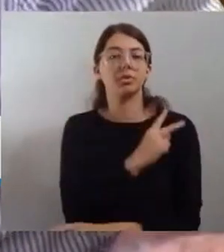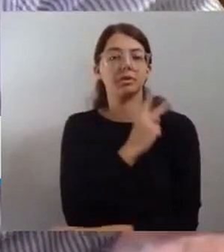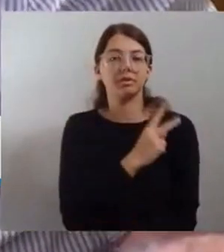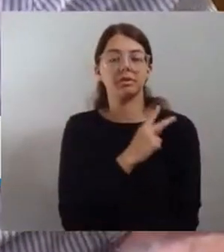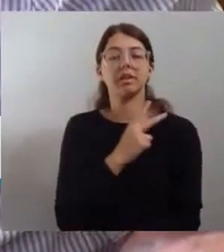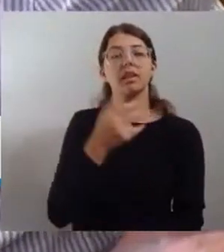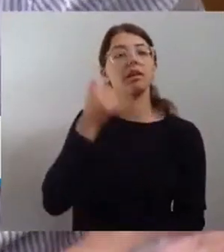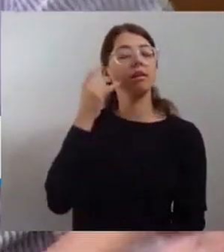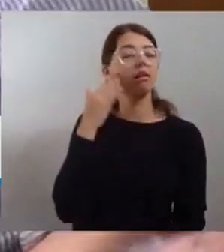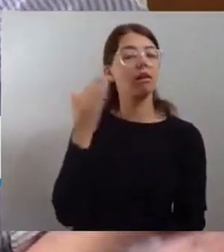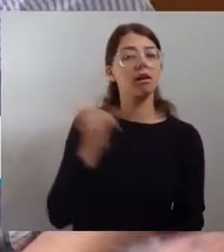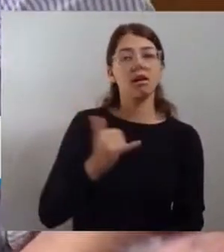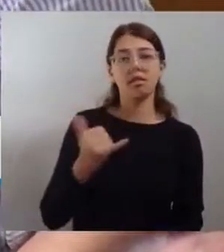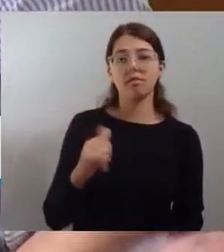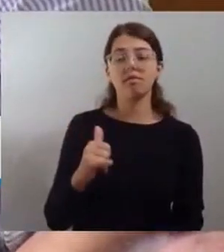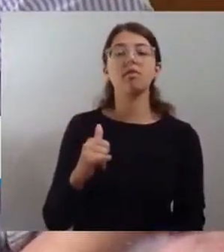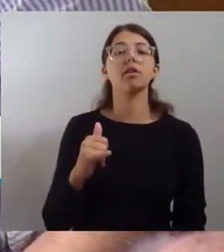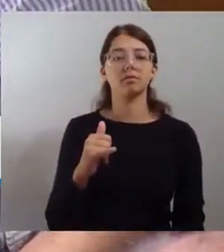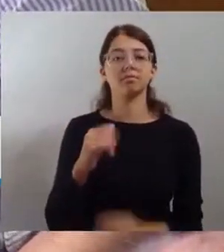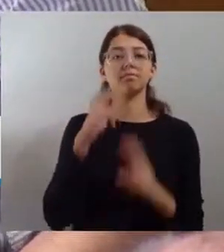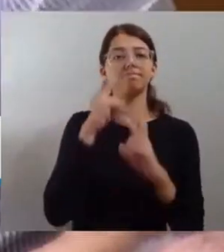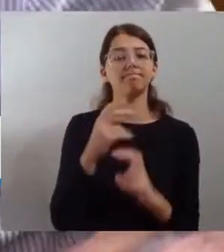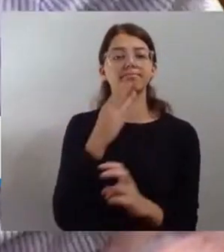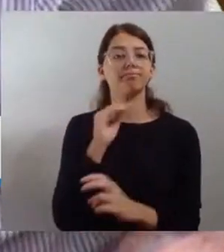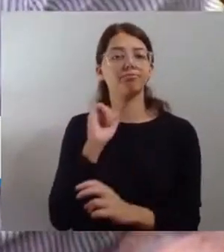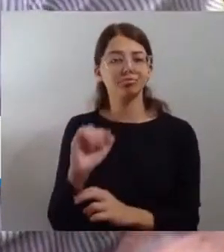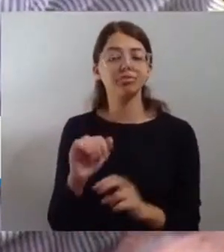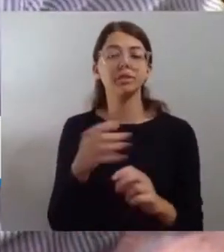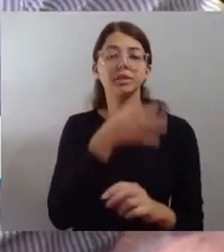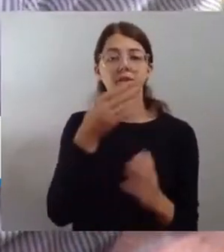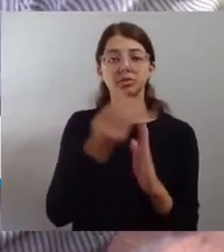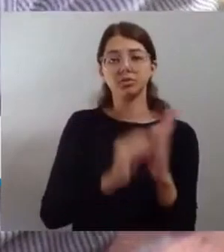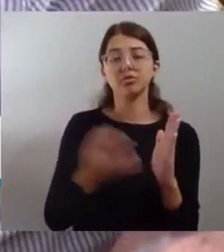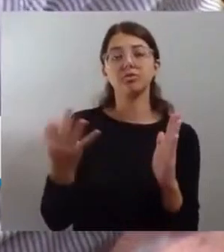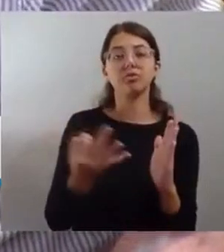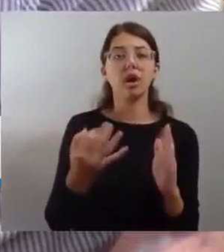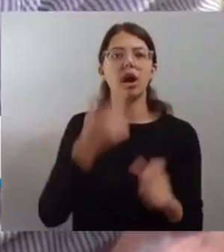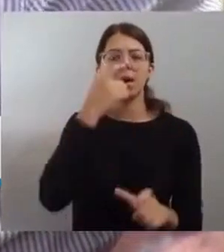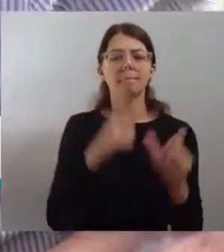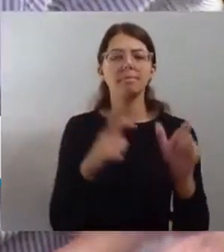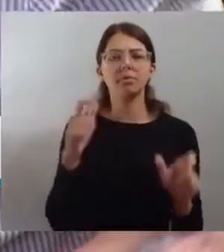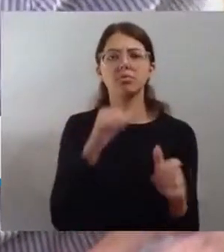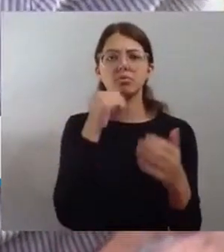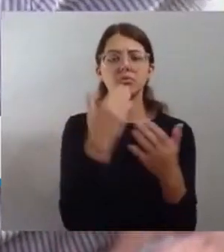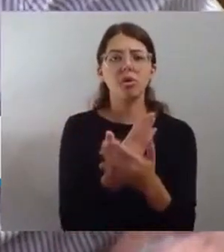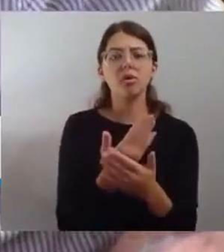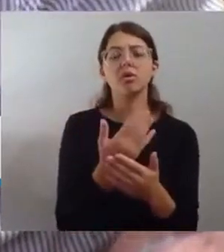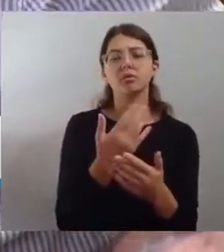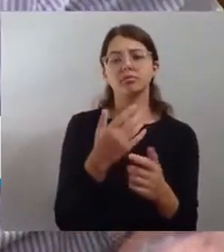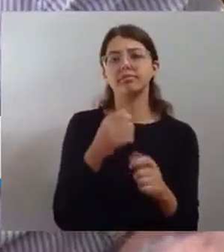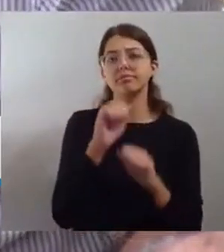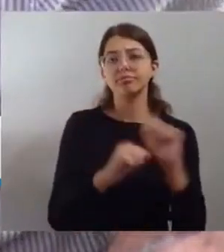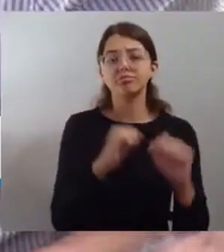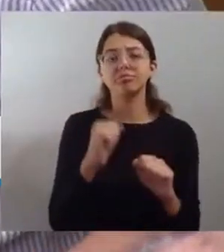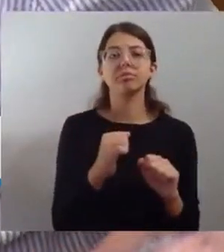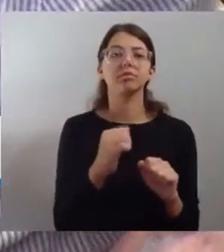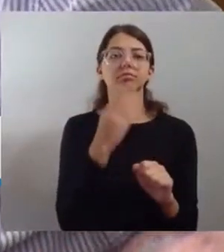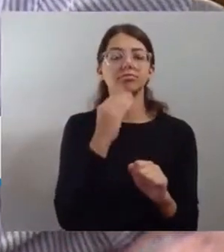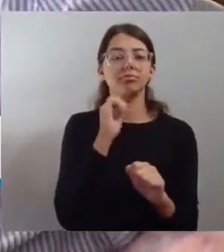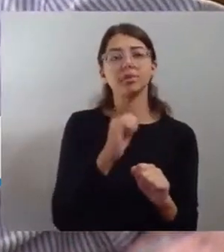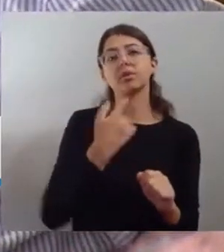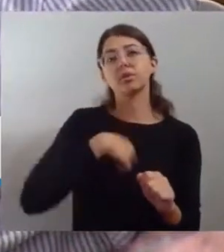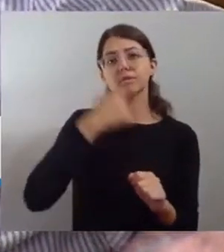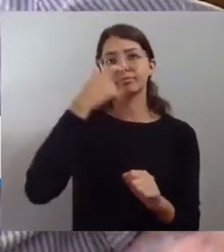aos estudos sobre Israel, escreveu, se celebrarmos as mortes em massa de civis israelitas inocentes, perdemos a nossa humanidade. Se